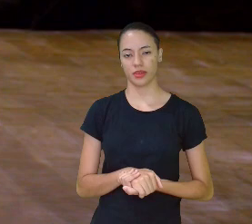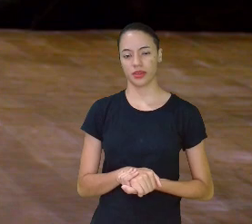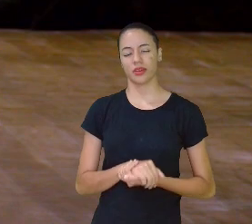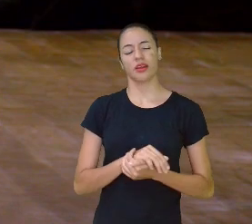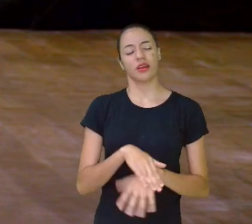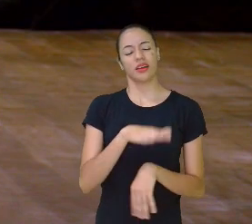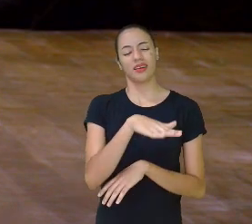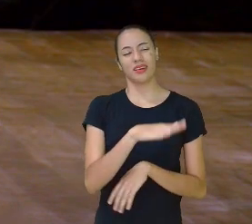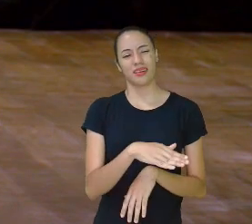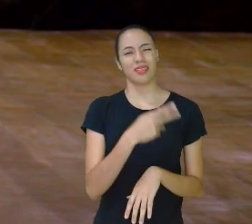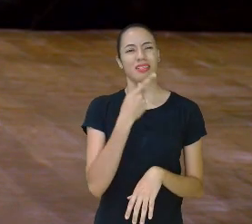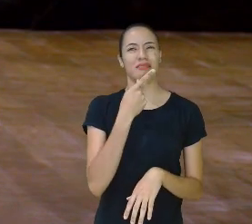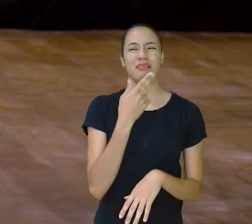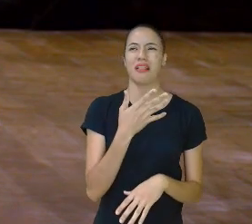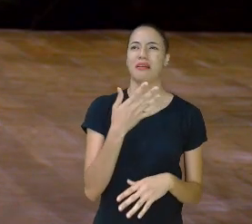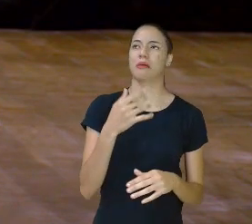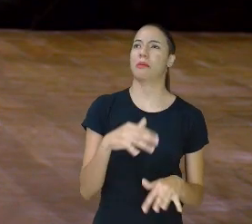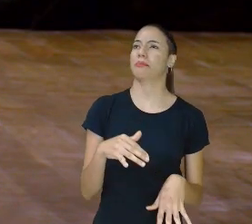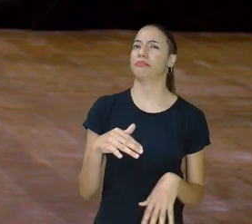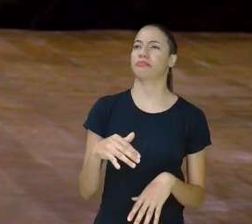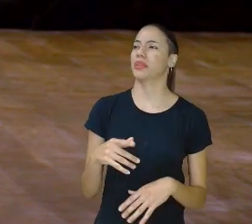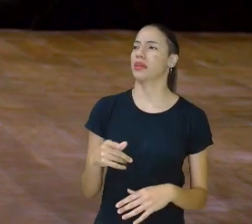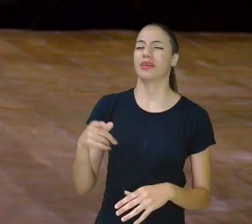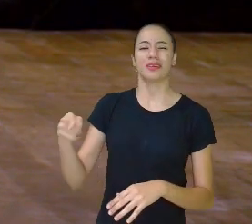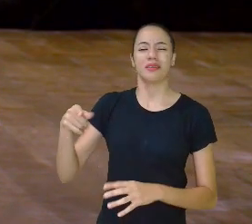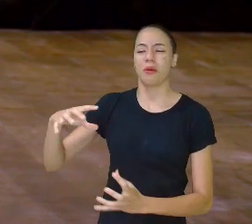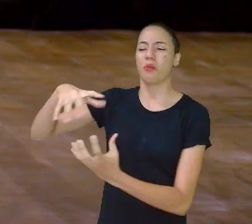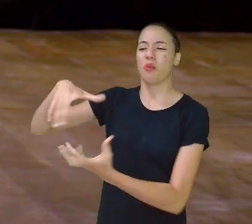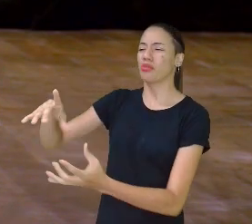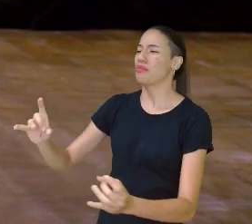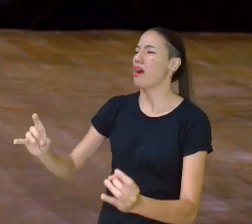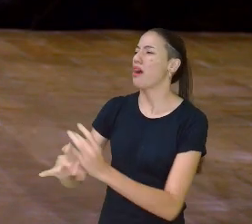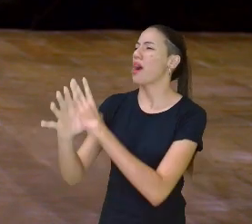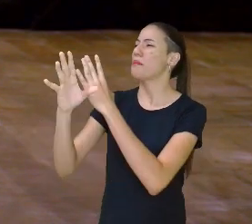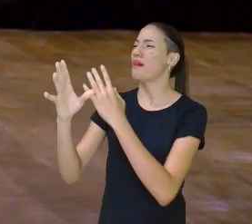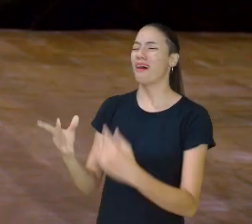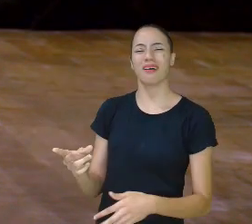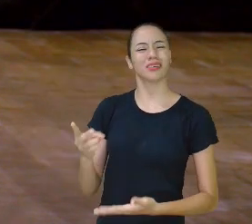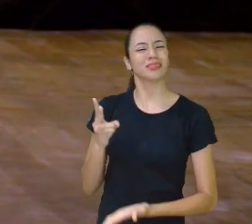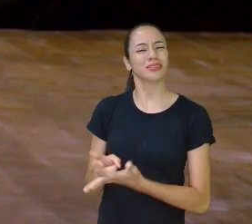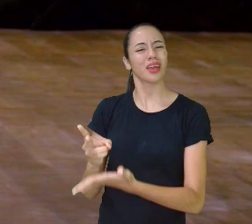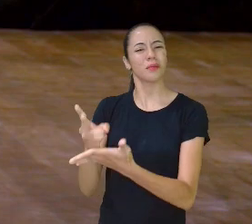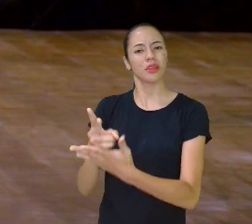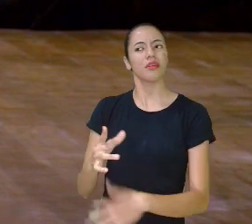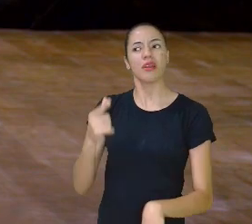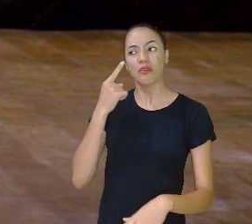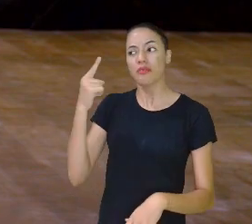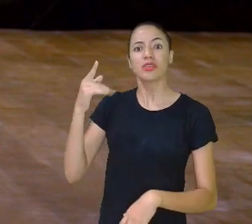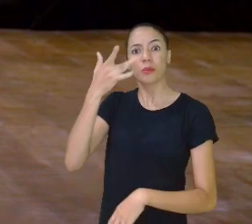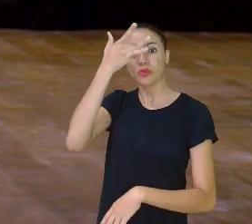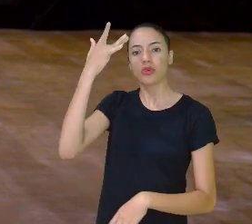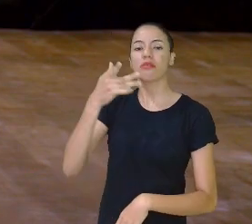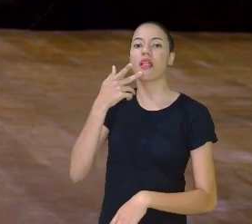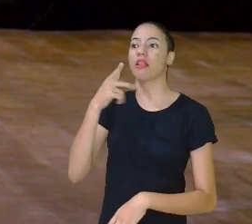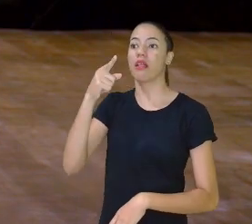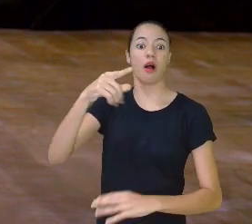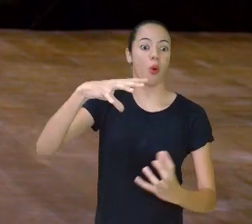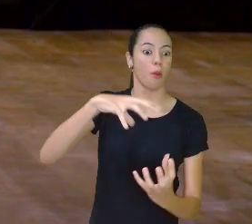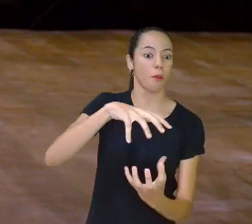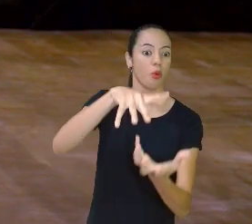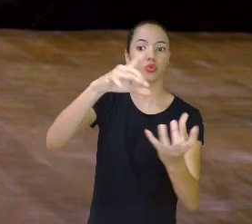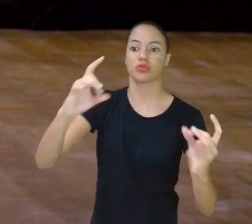Esse papo de fim do mundo ainda perdura, né? Vez ou outra eu escuto alguém falar, é o mundo se